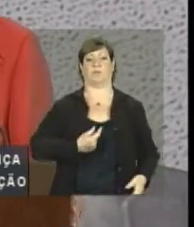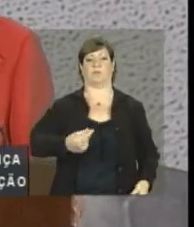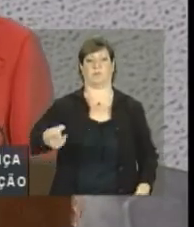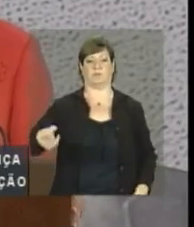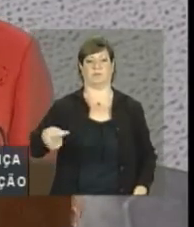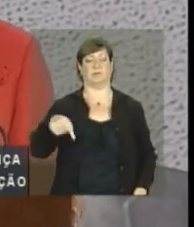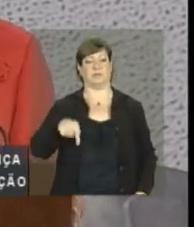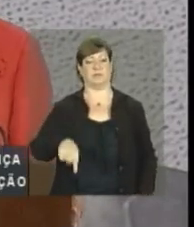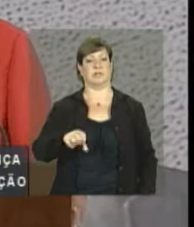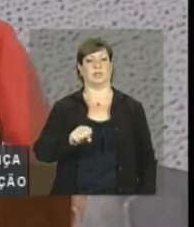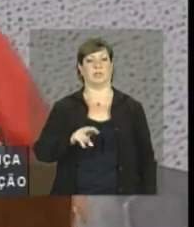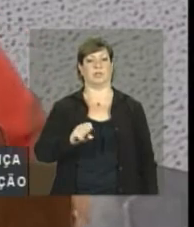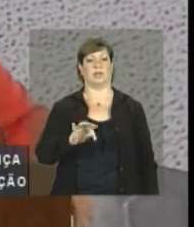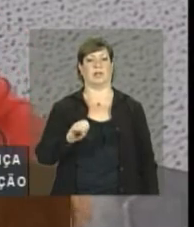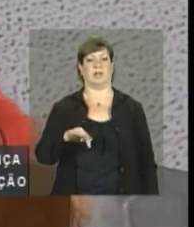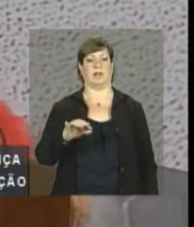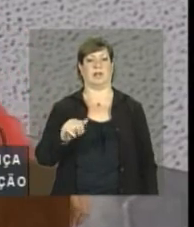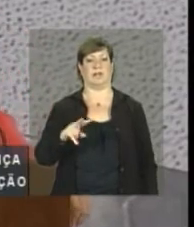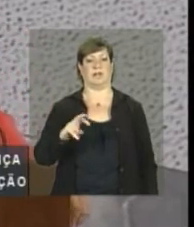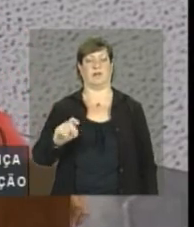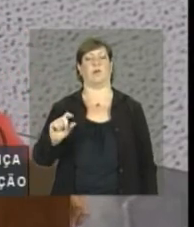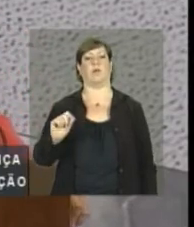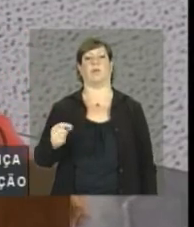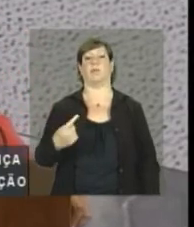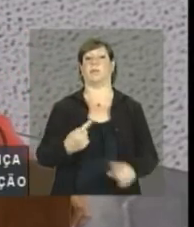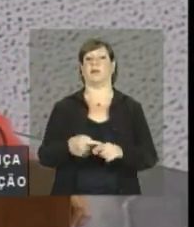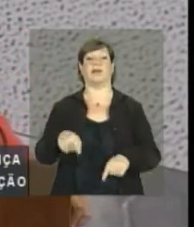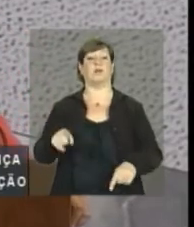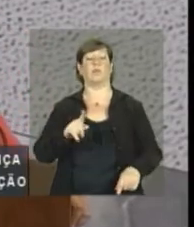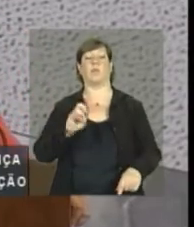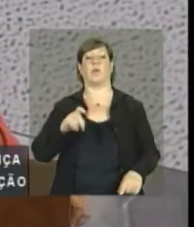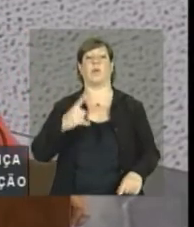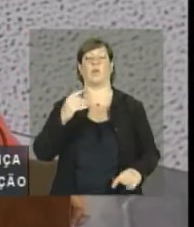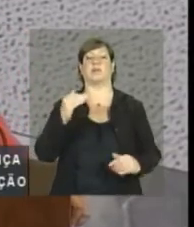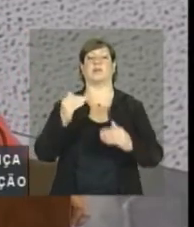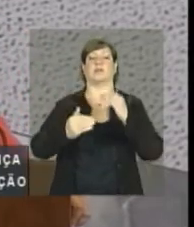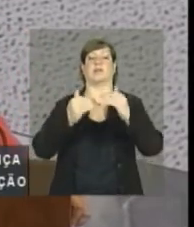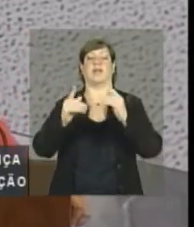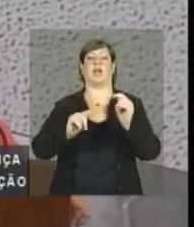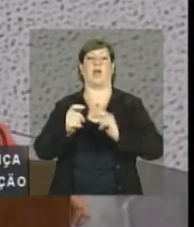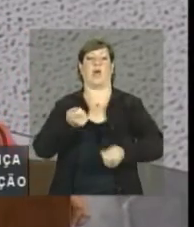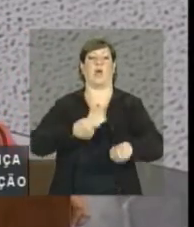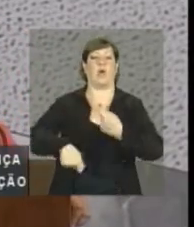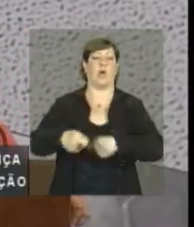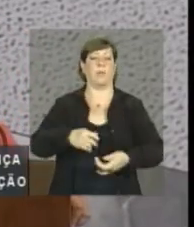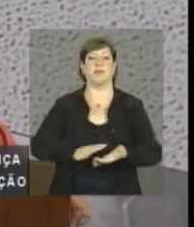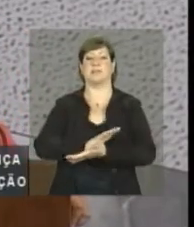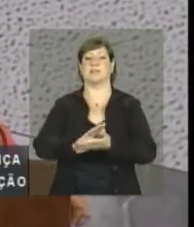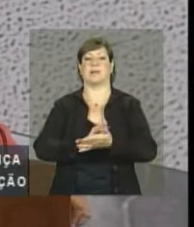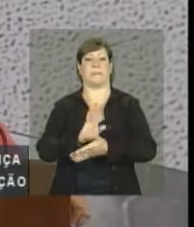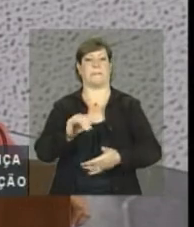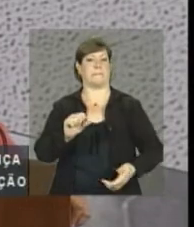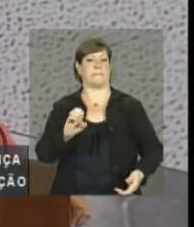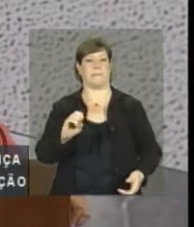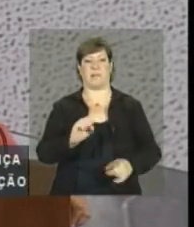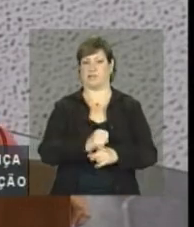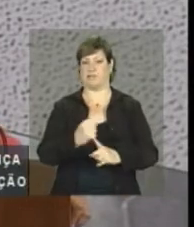Ele é sustentável porque não é um desenvolvimento econômico sem base social.